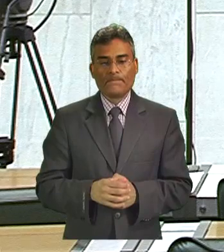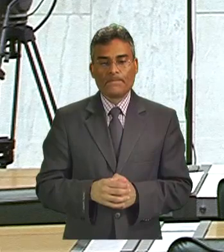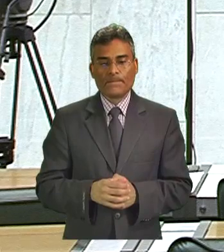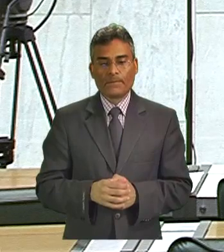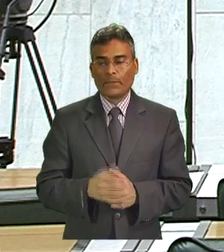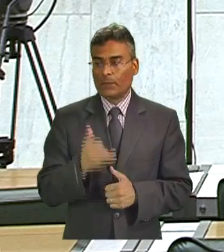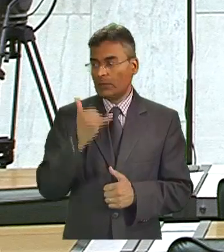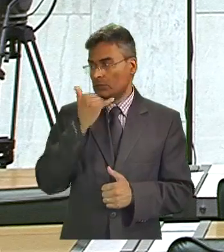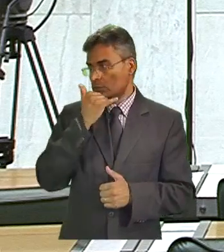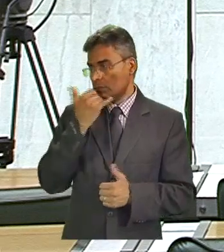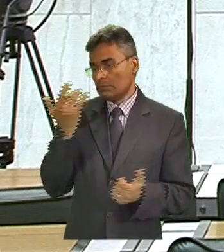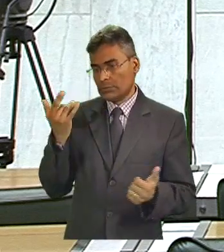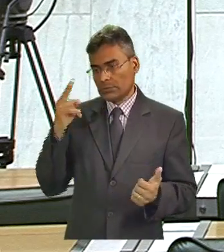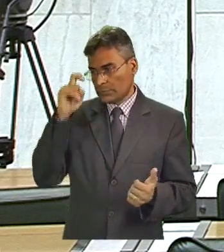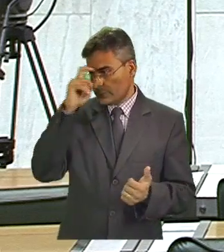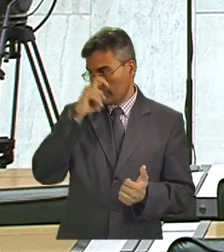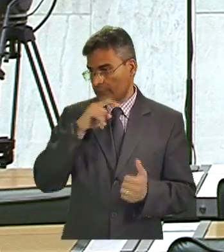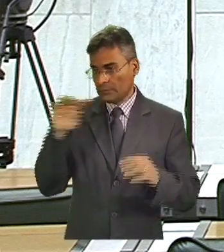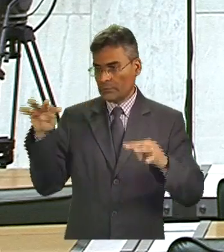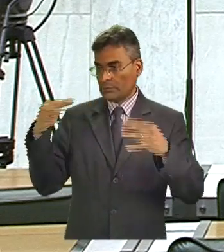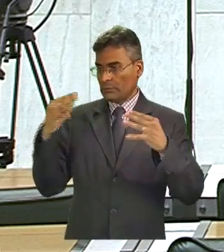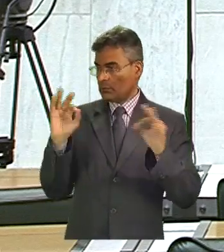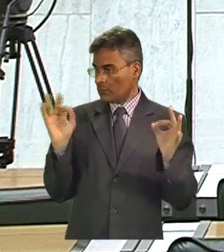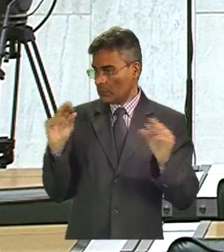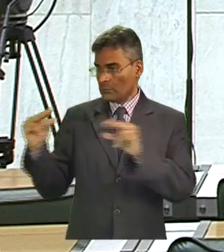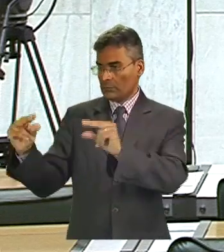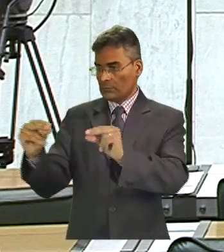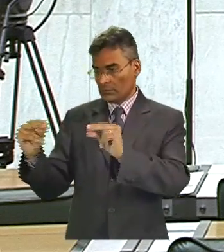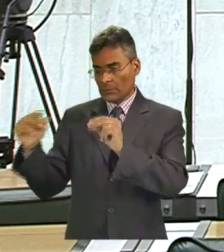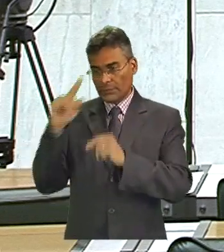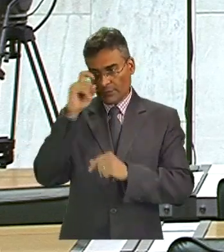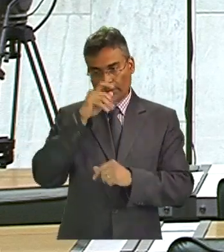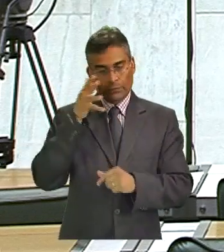difícil falar com tanta gente falando com a gente, assim, fica difícil, viu? Complicado.